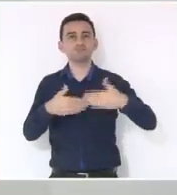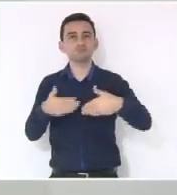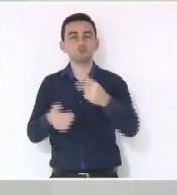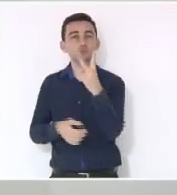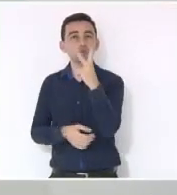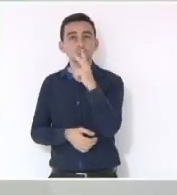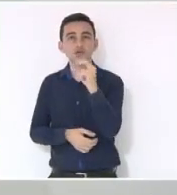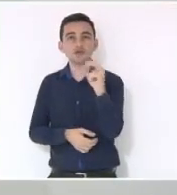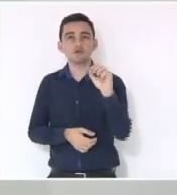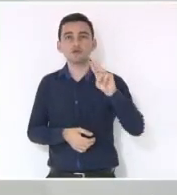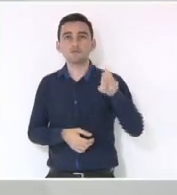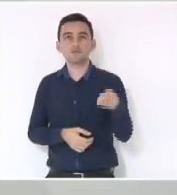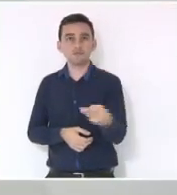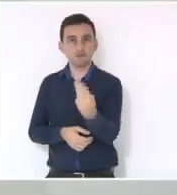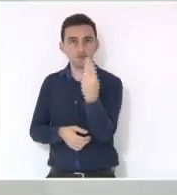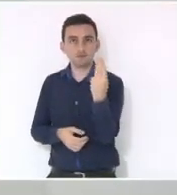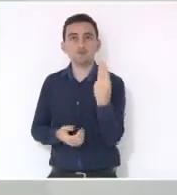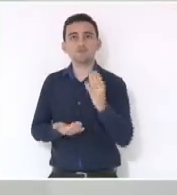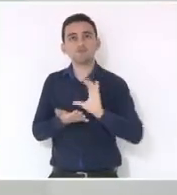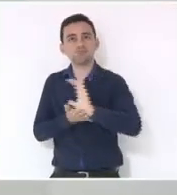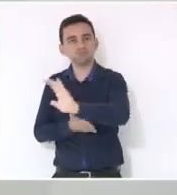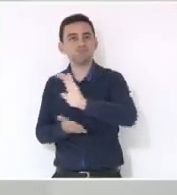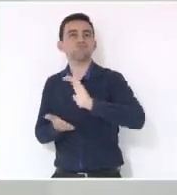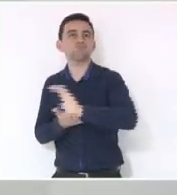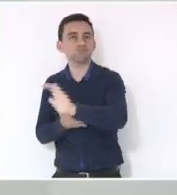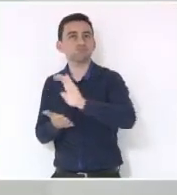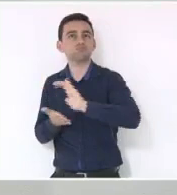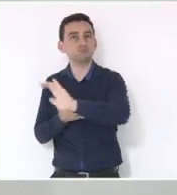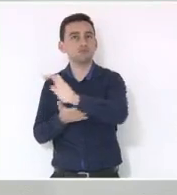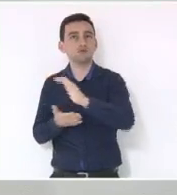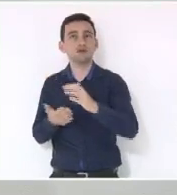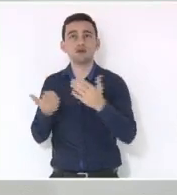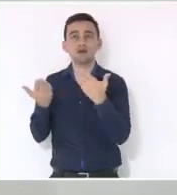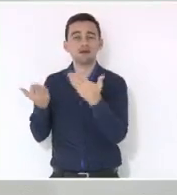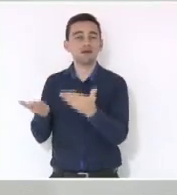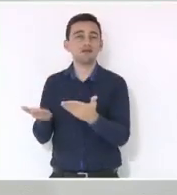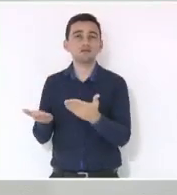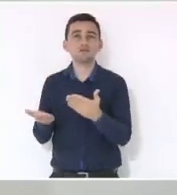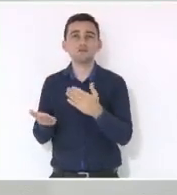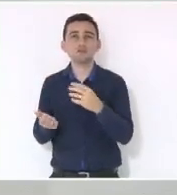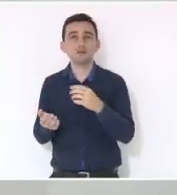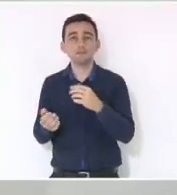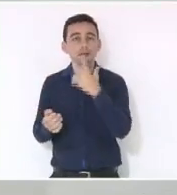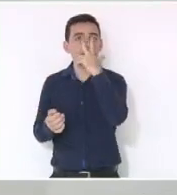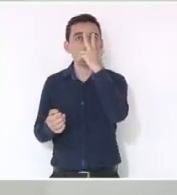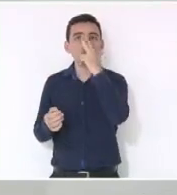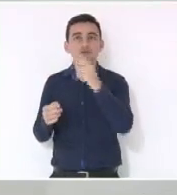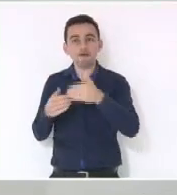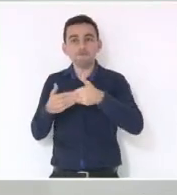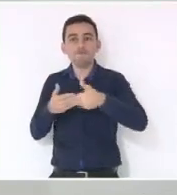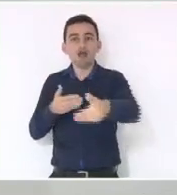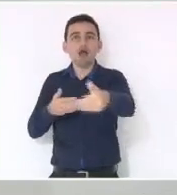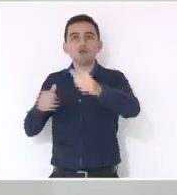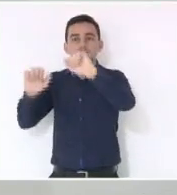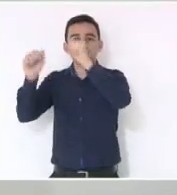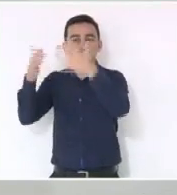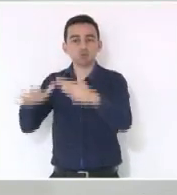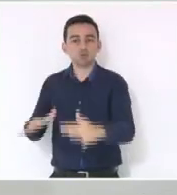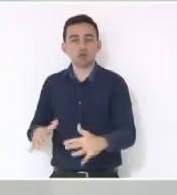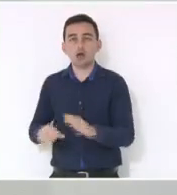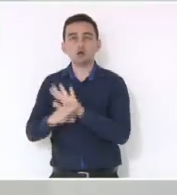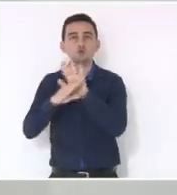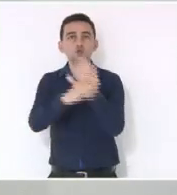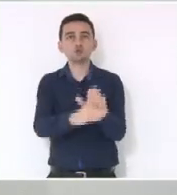milhões investidos na ponte Ercílio Luz, ela está mais para cair do que para servir a